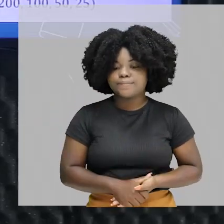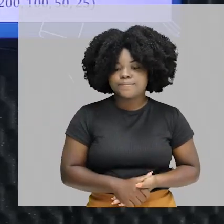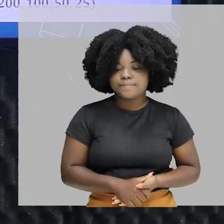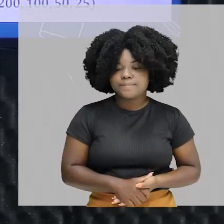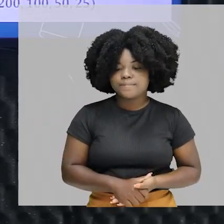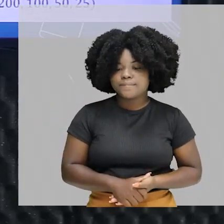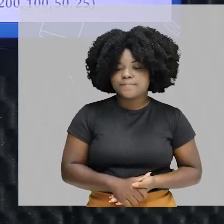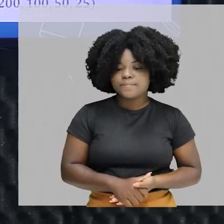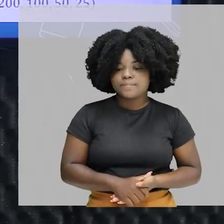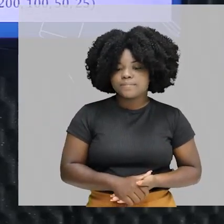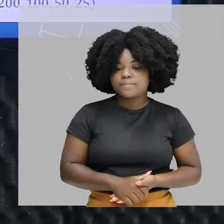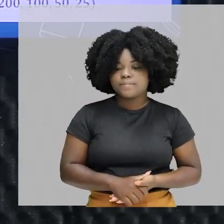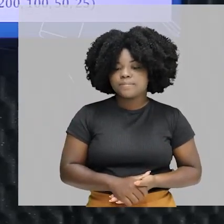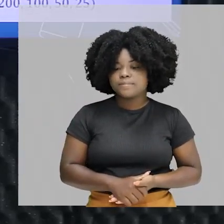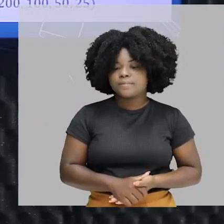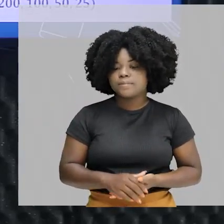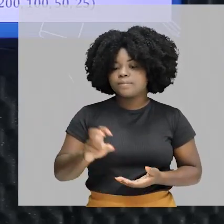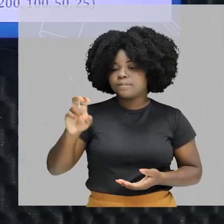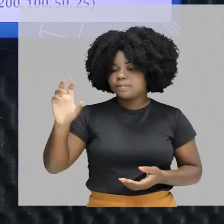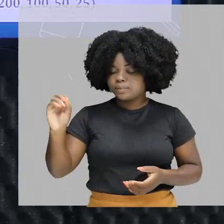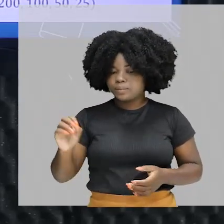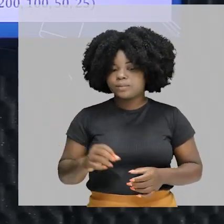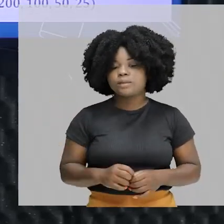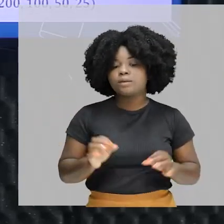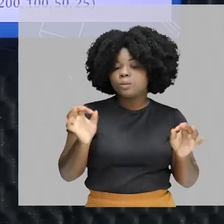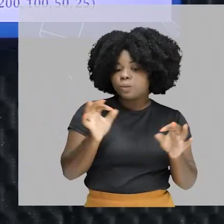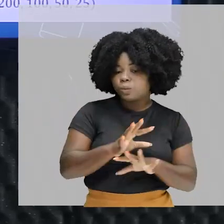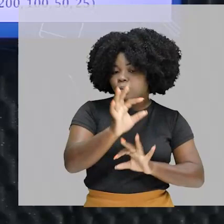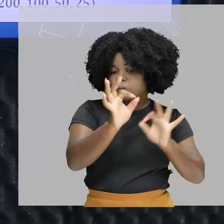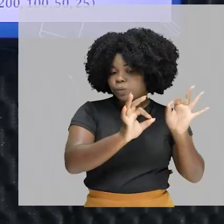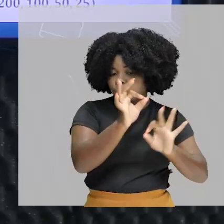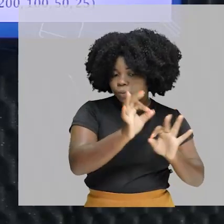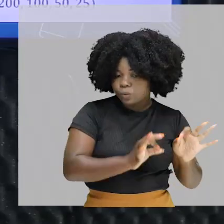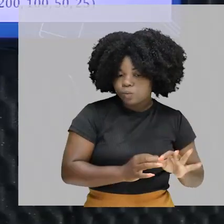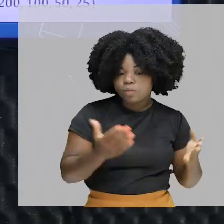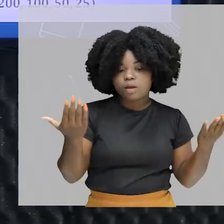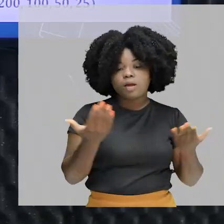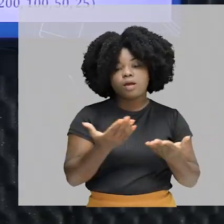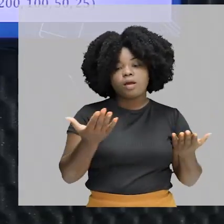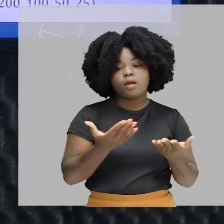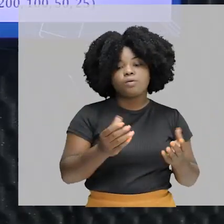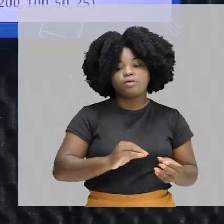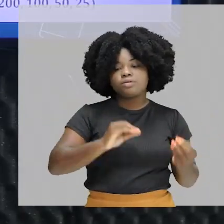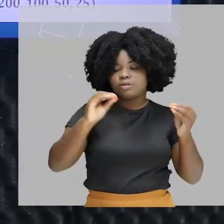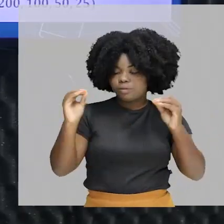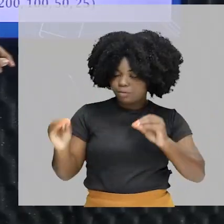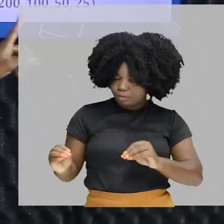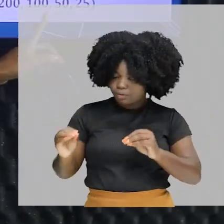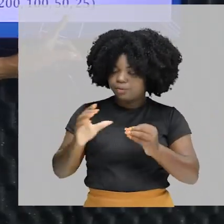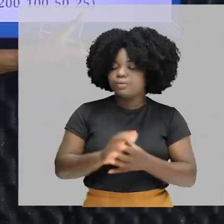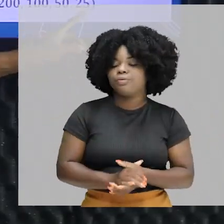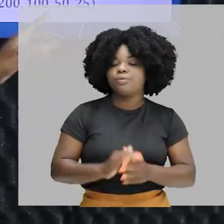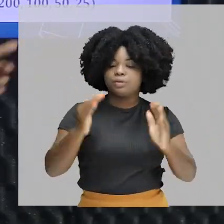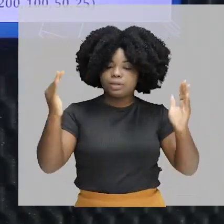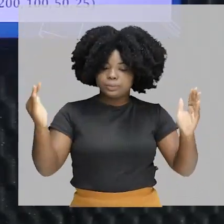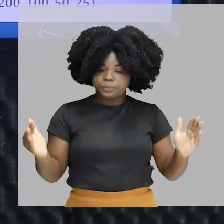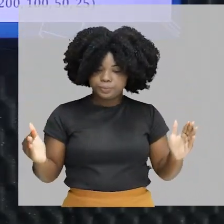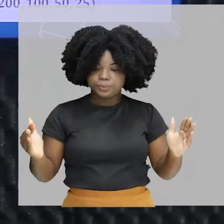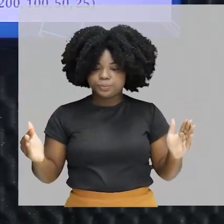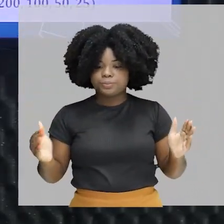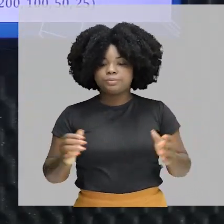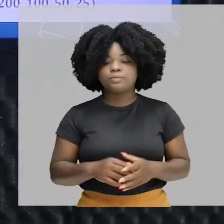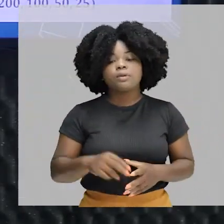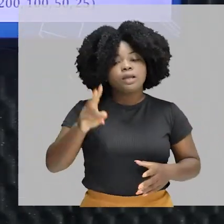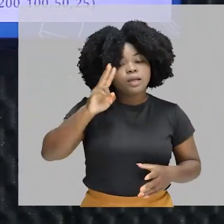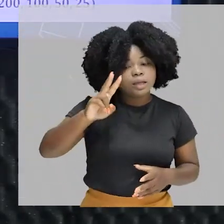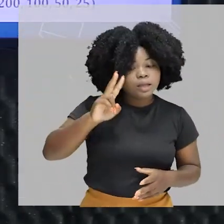A4 vezes Q, metade do 100, 50. Pronto, agora é só montar, tá, a nossa PG. Olha só,